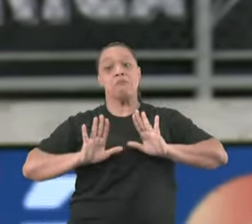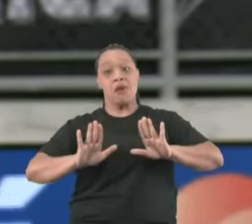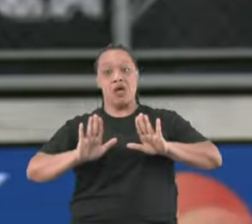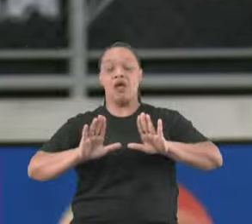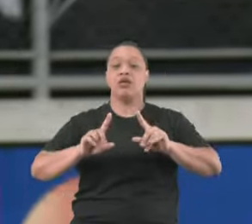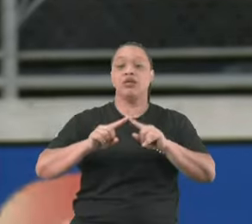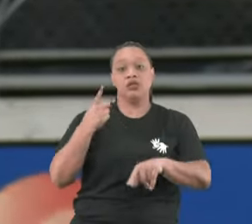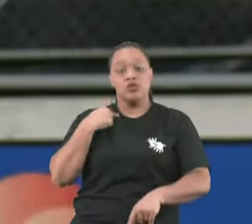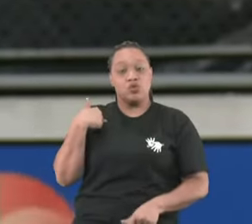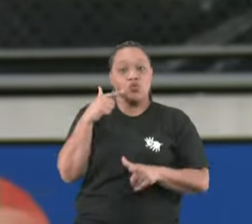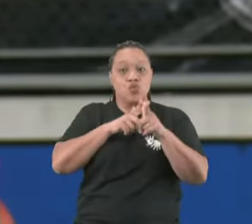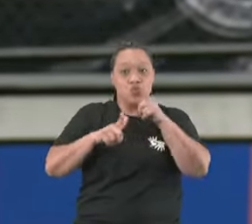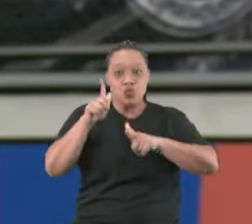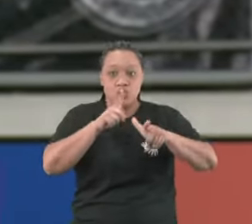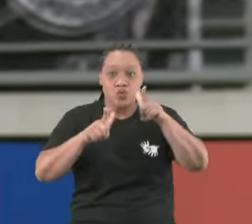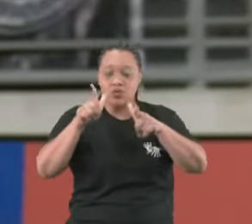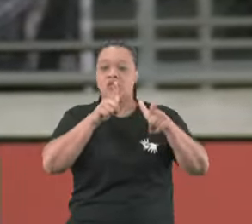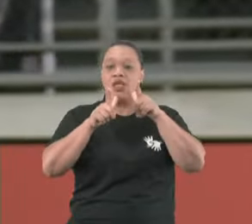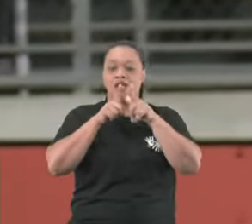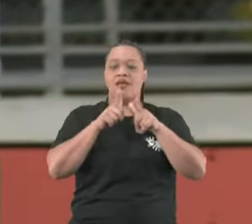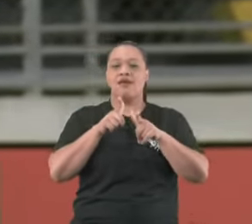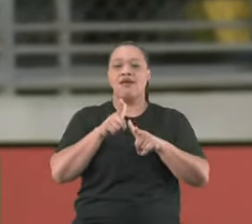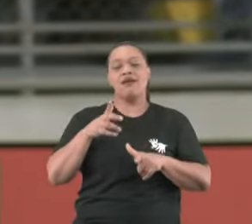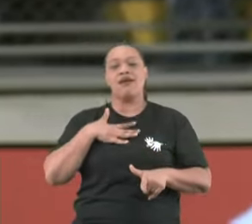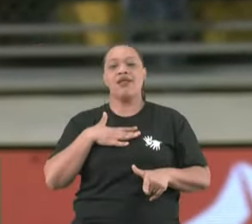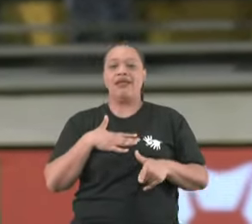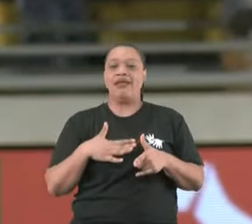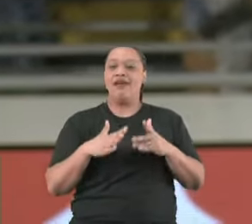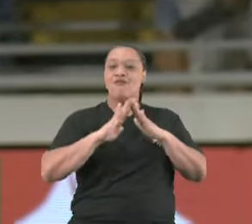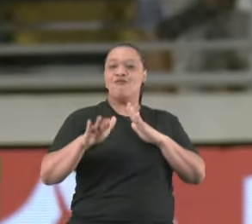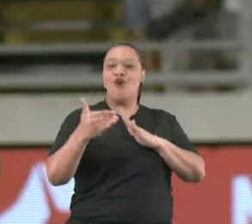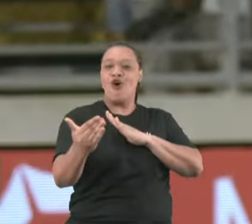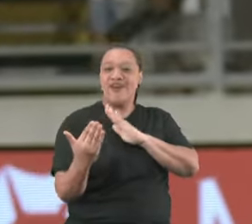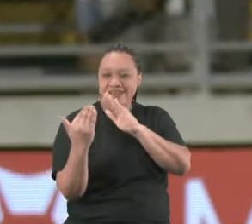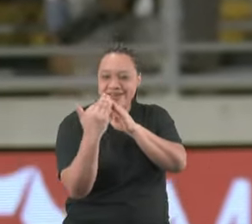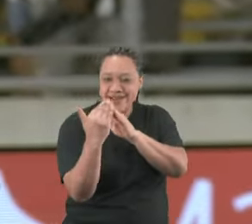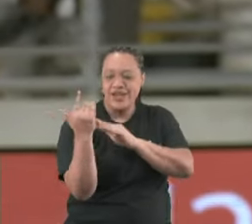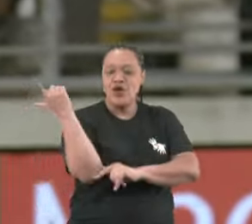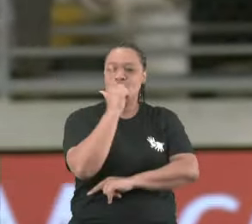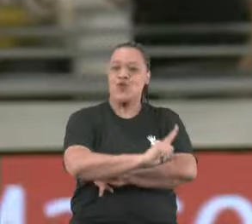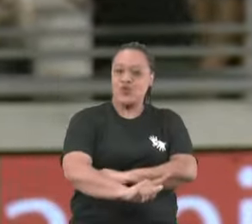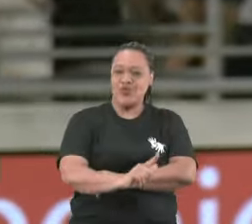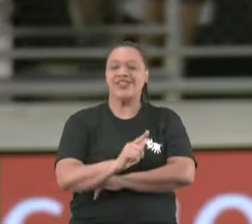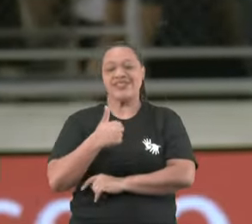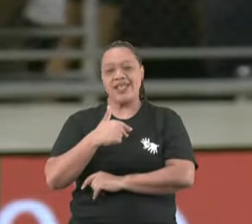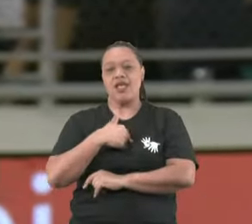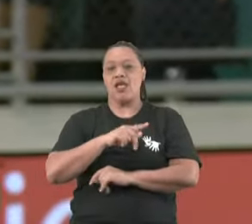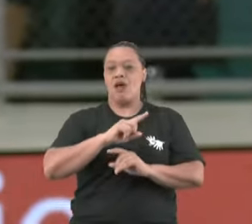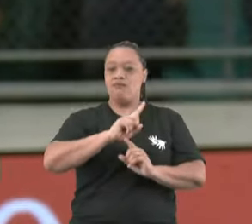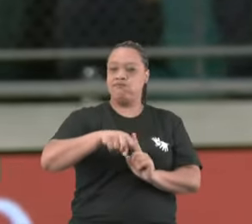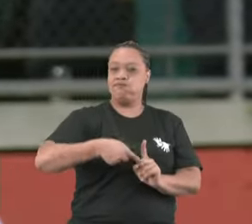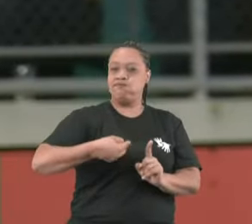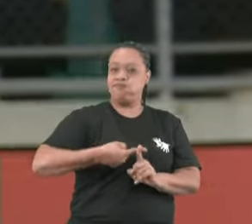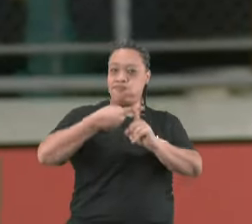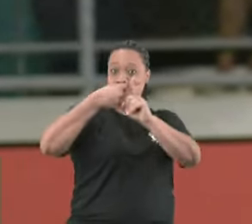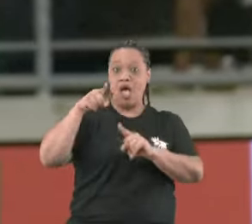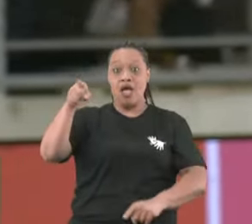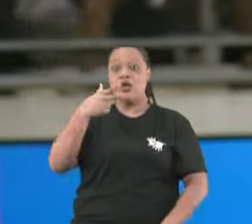você conseguir, fora de casa, estar à frente do marcador, esse rapaz que está aí na